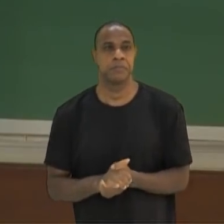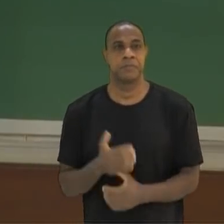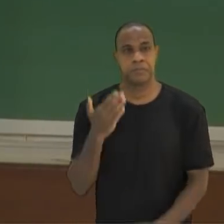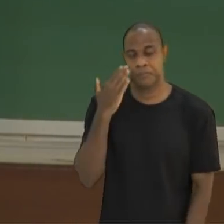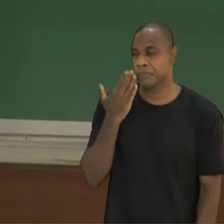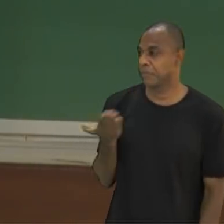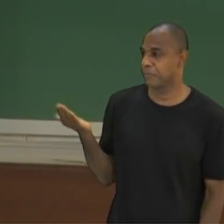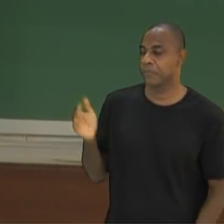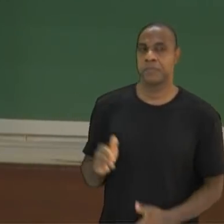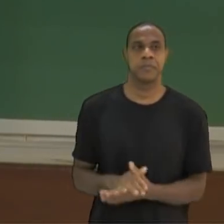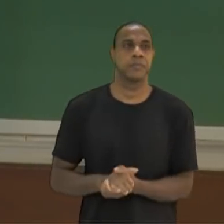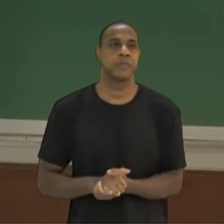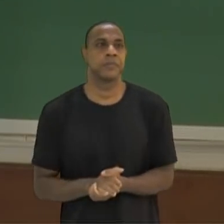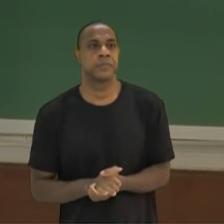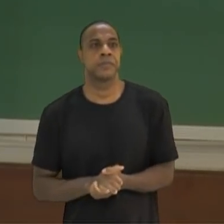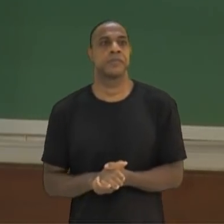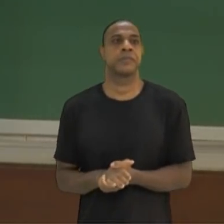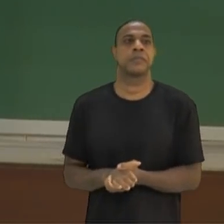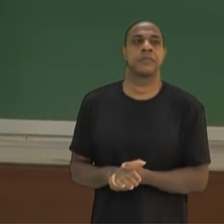vamos analisar aqui,